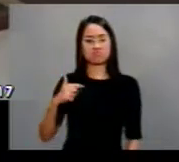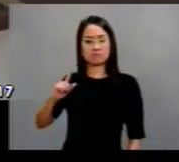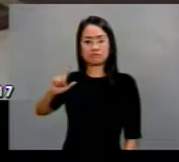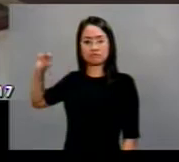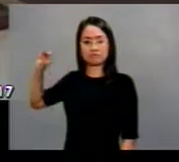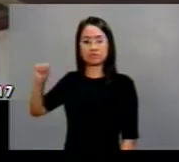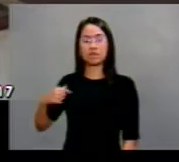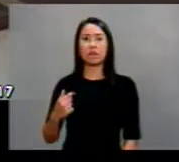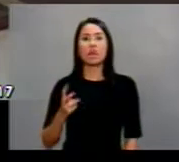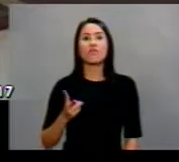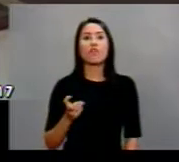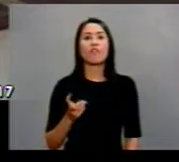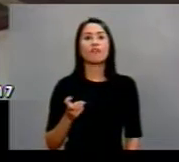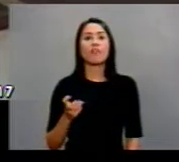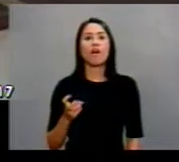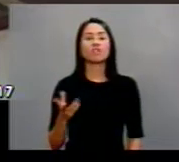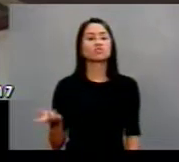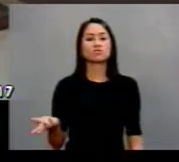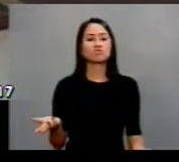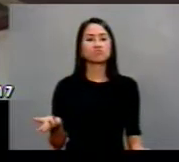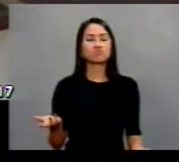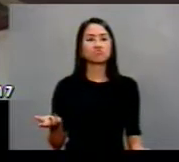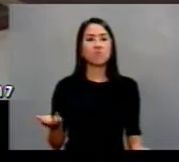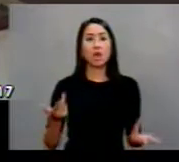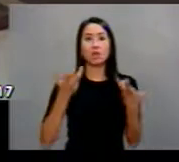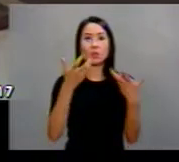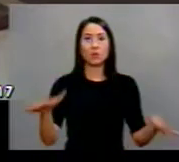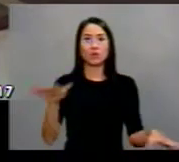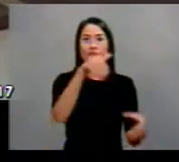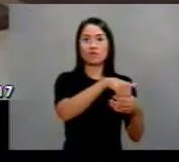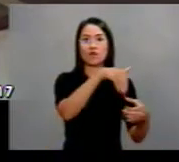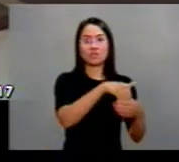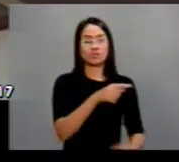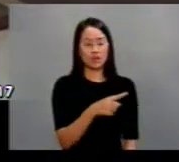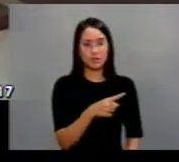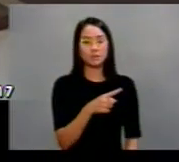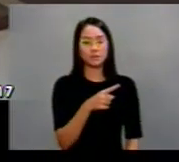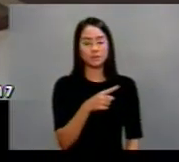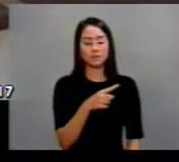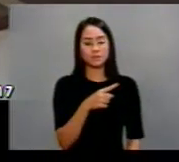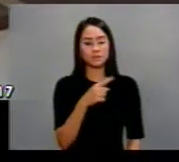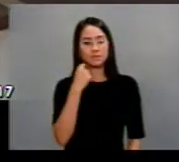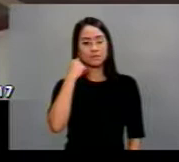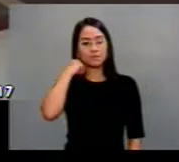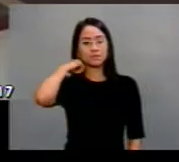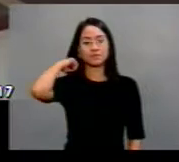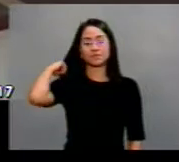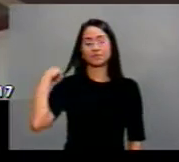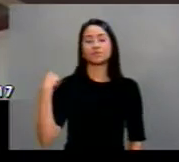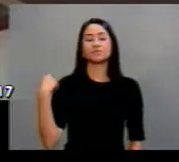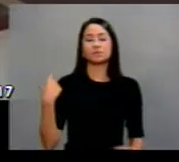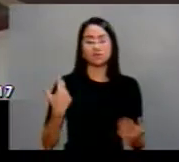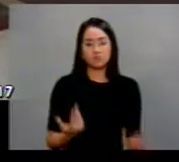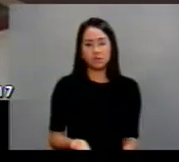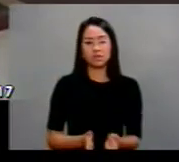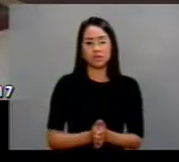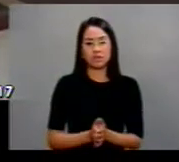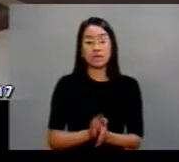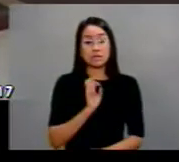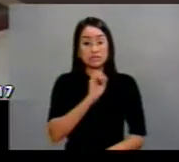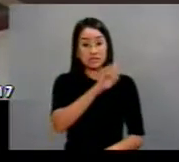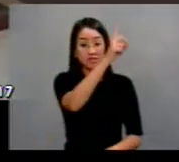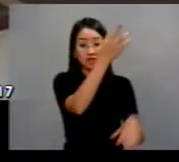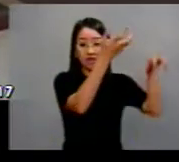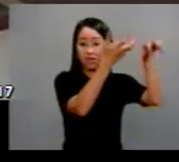e a covardia, que se ausentaram até de proclamar o seu voto. Se essas instituições